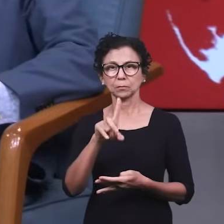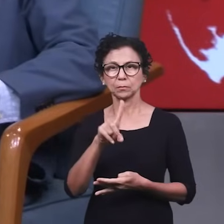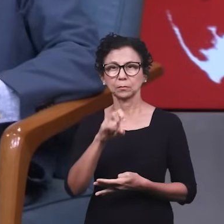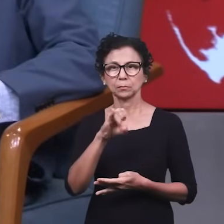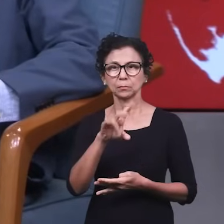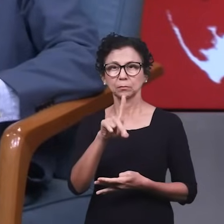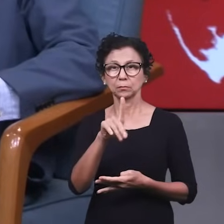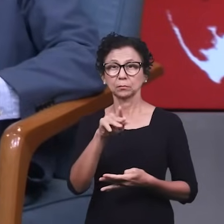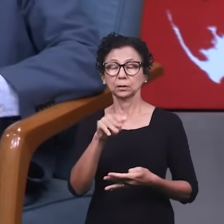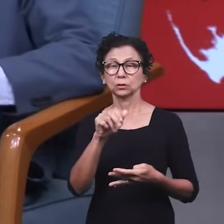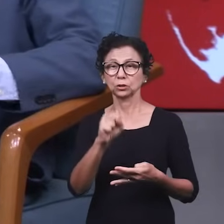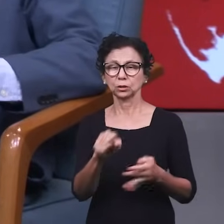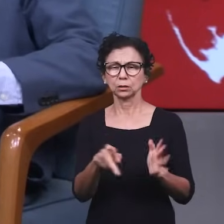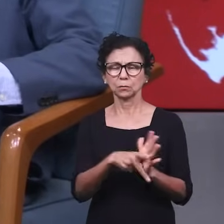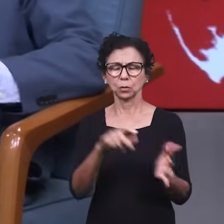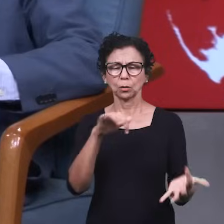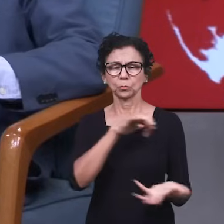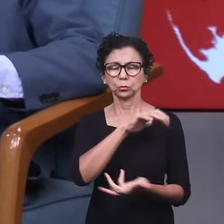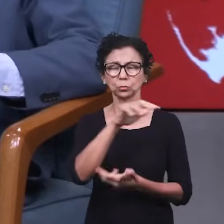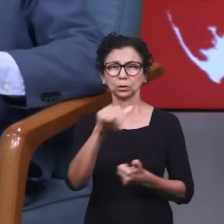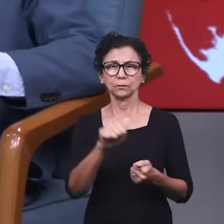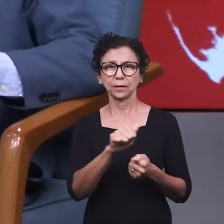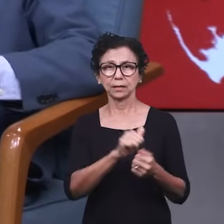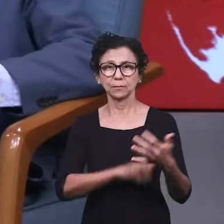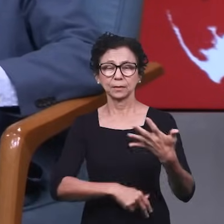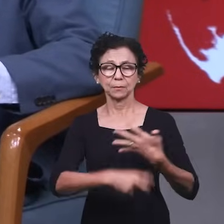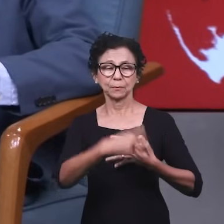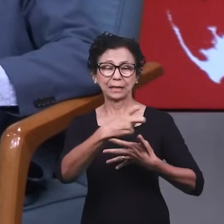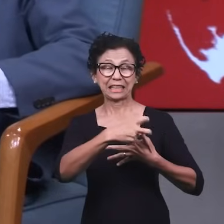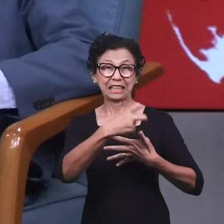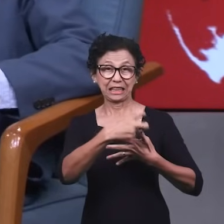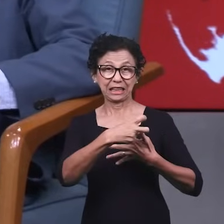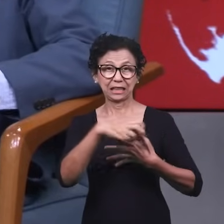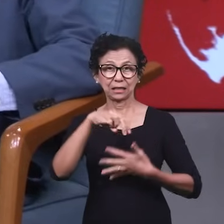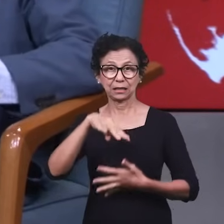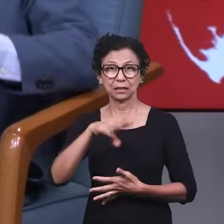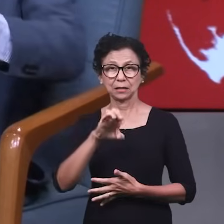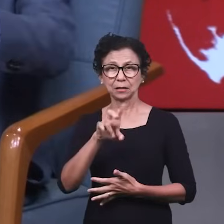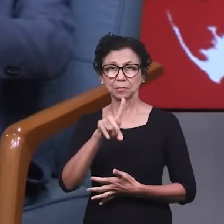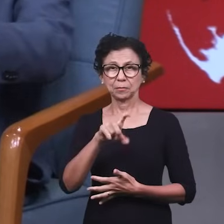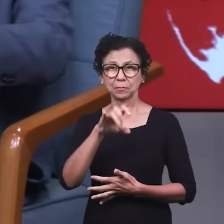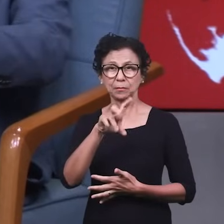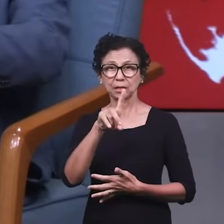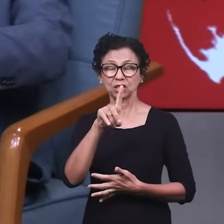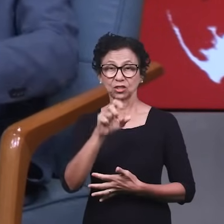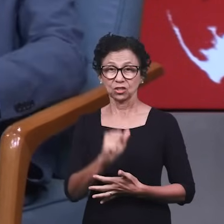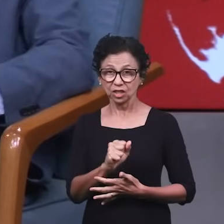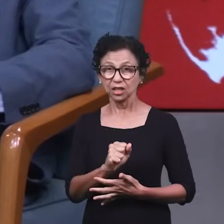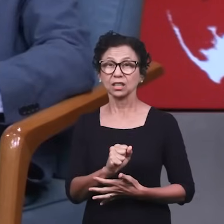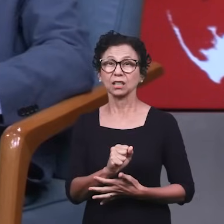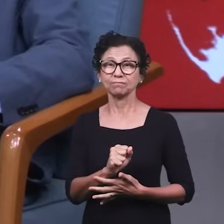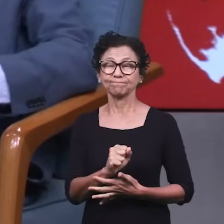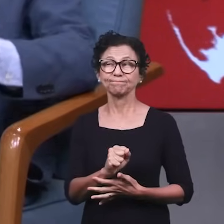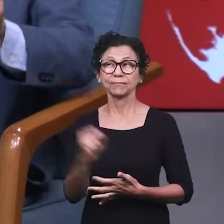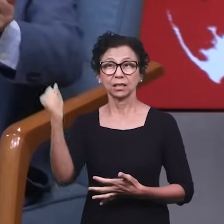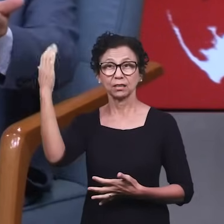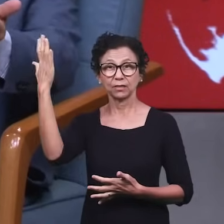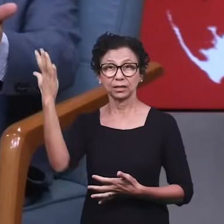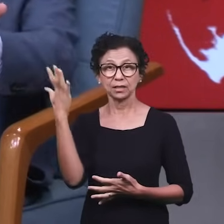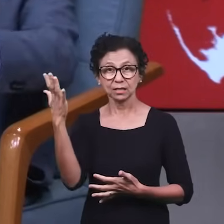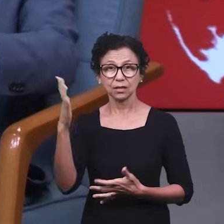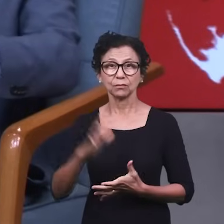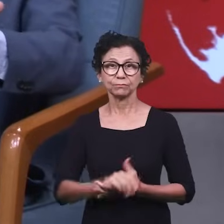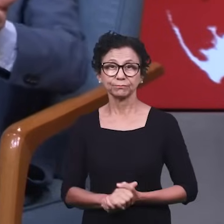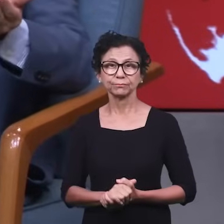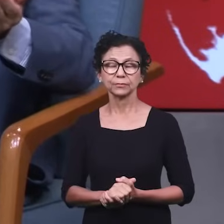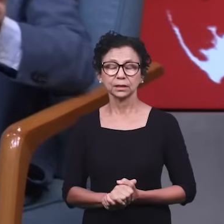medidas do universo, e para você ir para uma outra medida, é necessário que alguém te leve a isso. E o veículo